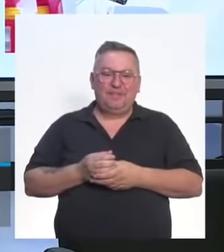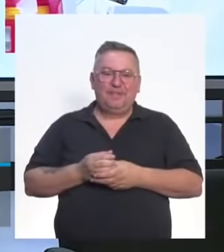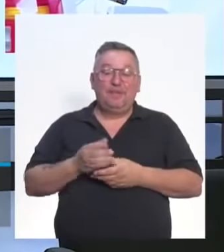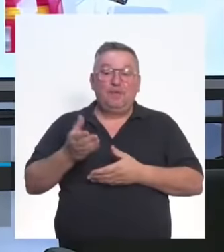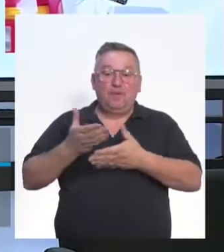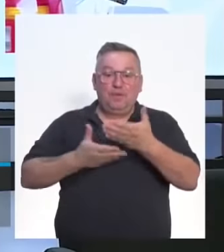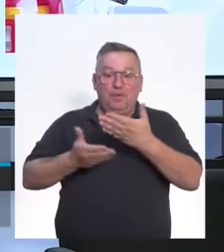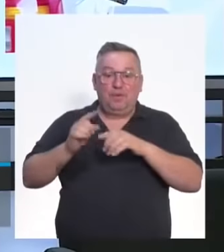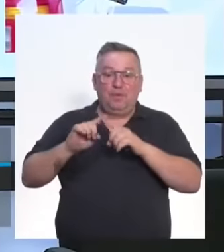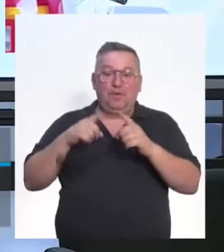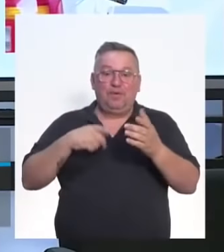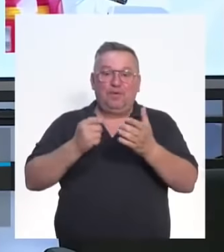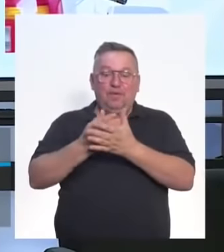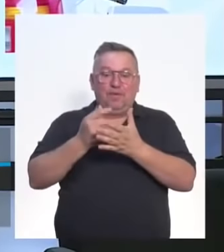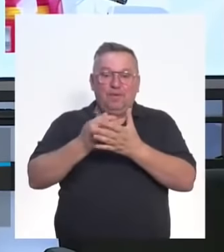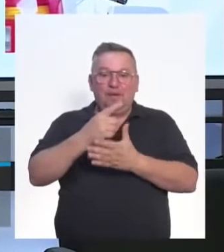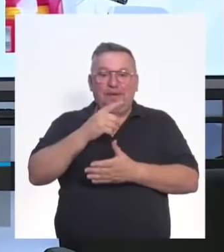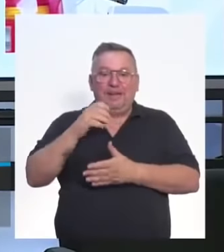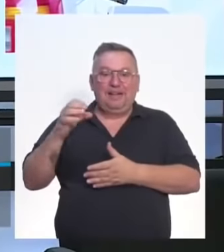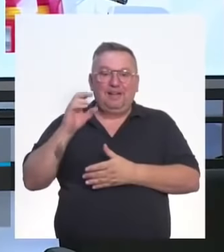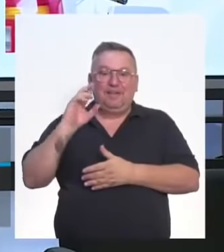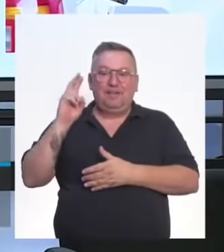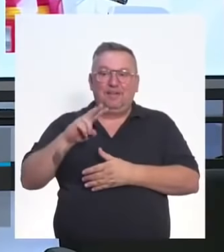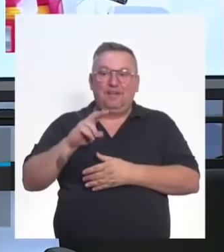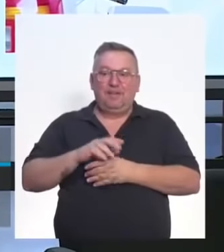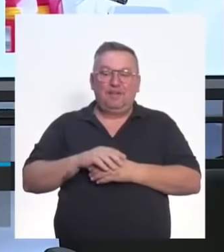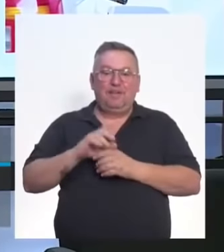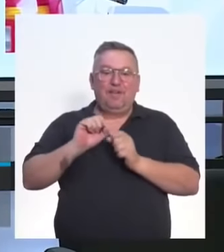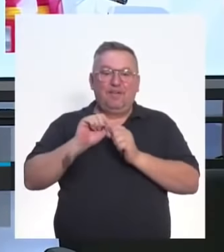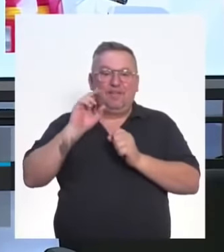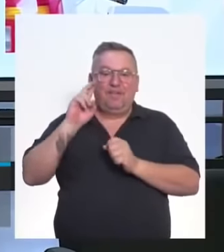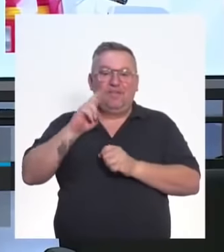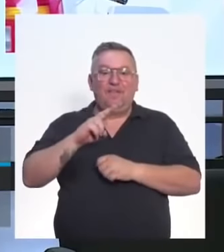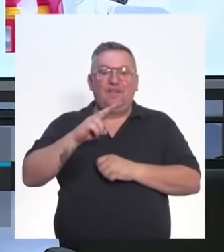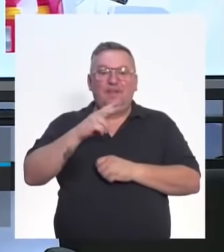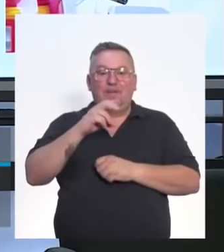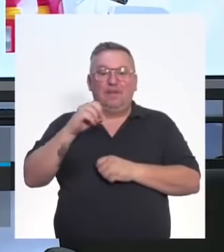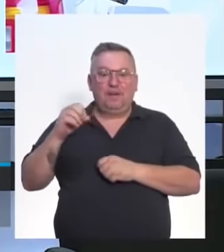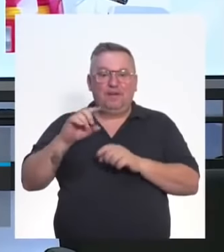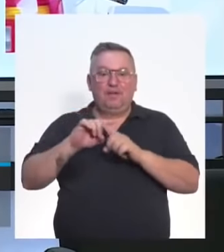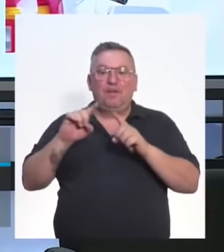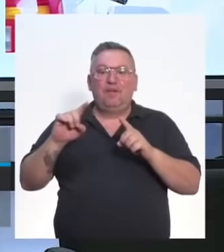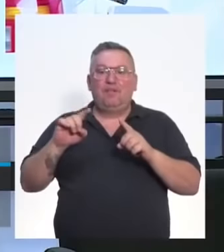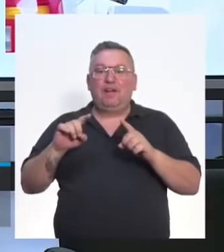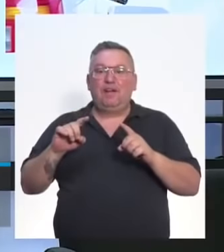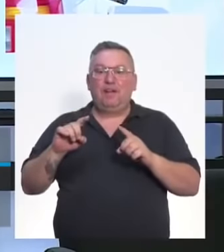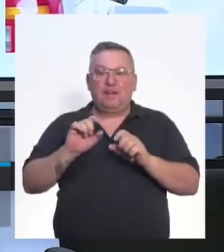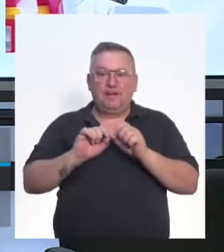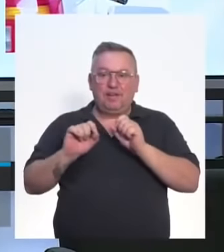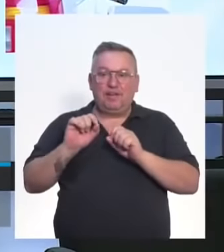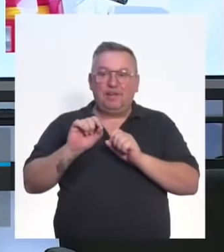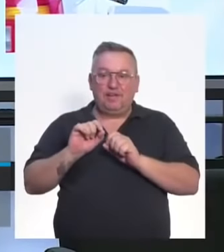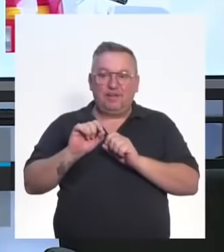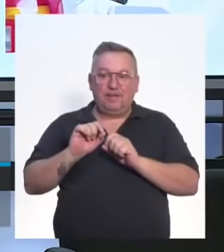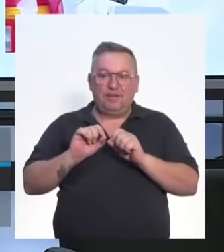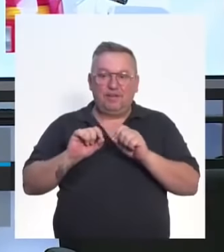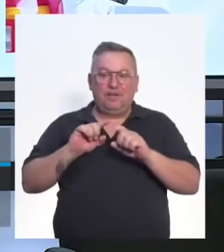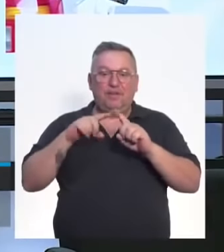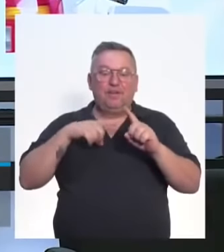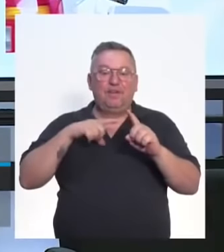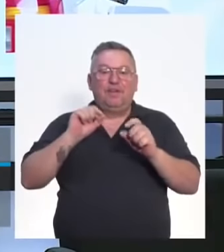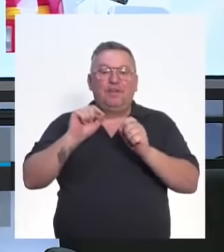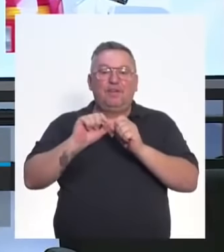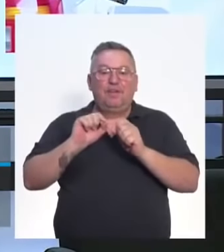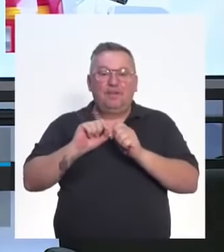Quando você vai pagar com a nota de 100, o pessoal já olha meio torto, tá? Imagina com a de 200. Mas é dinheiro, tá? E dinheiro, né?